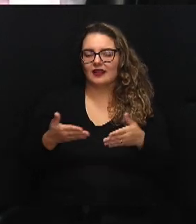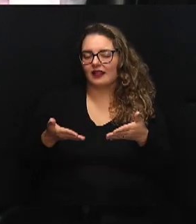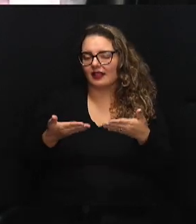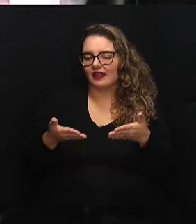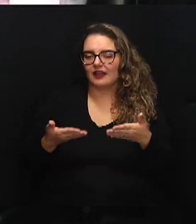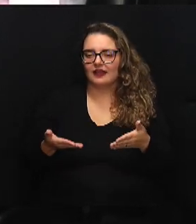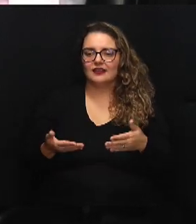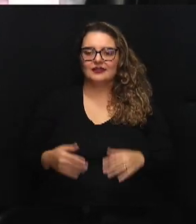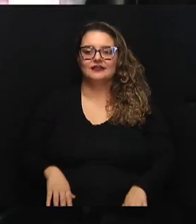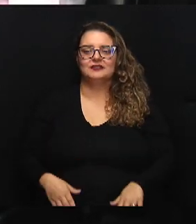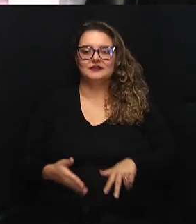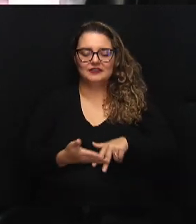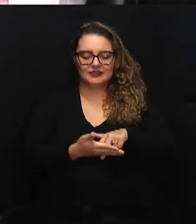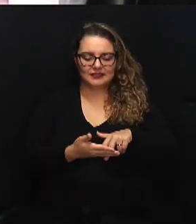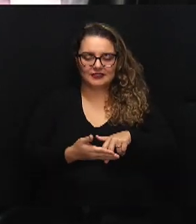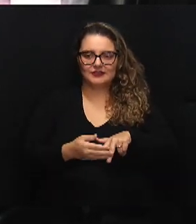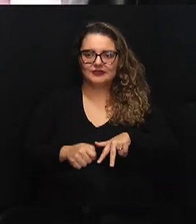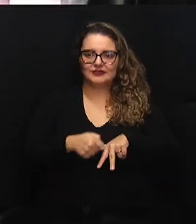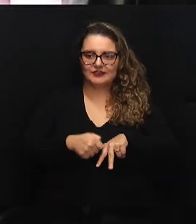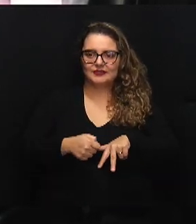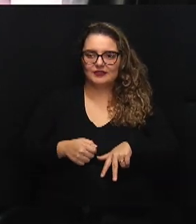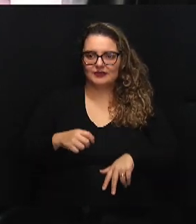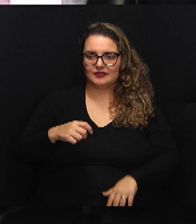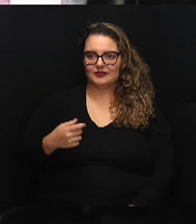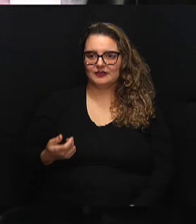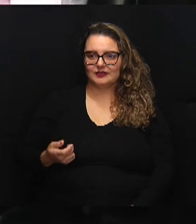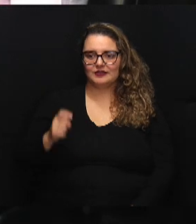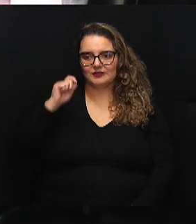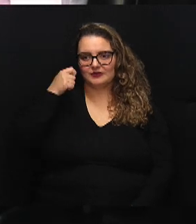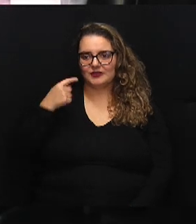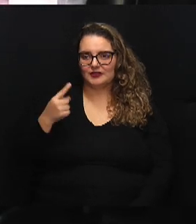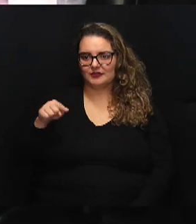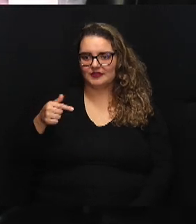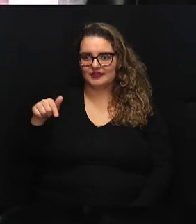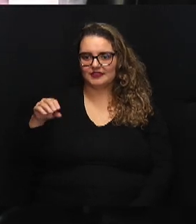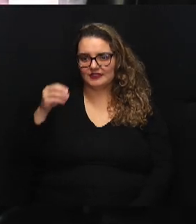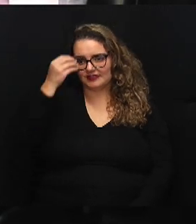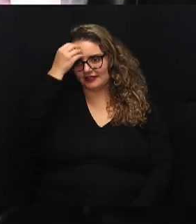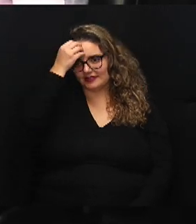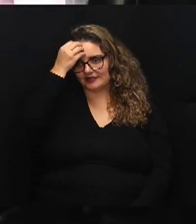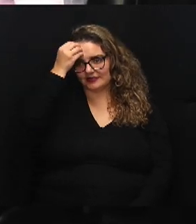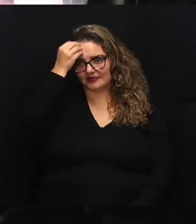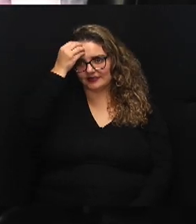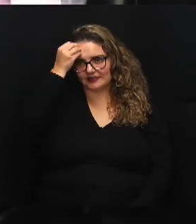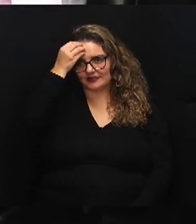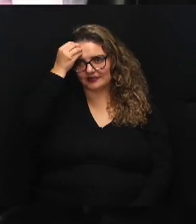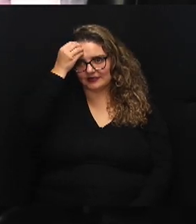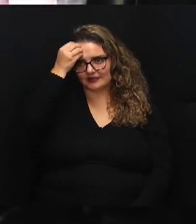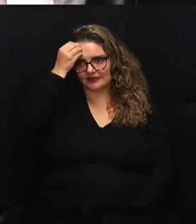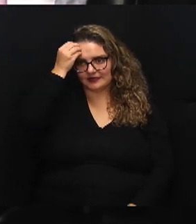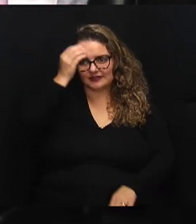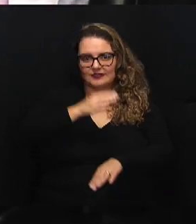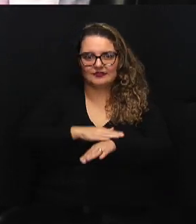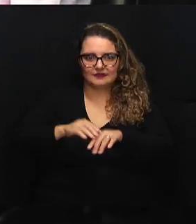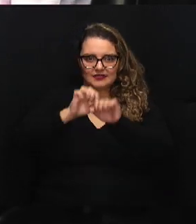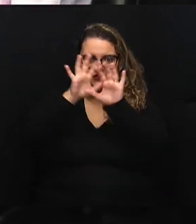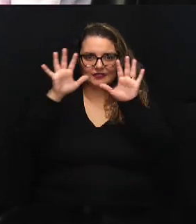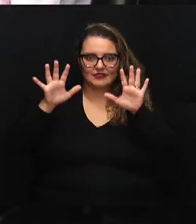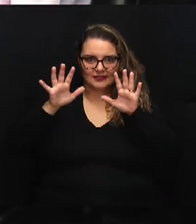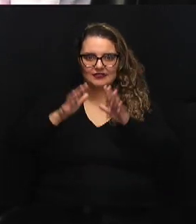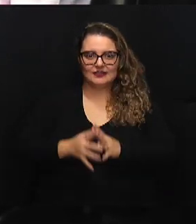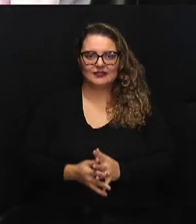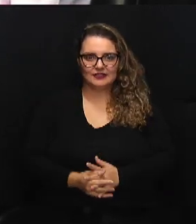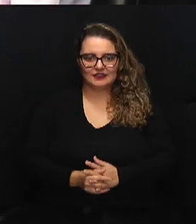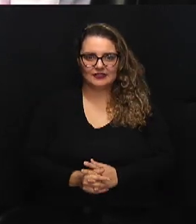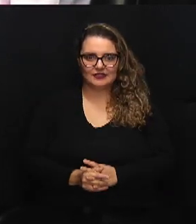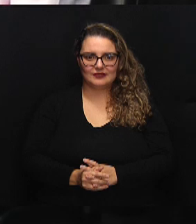calça preta e tenho aí 1,70 m, como eu já disse. E sou pele clara. Isso,